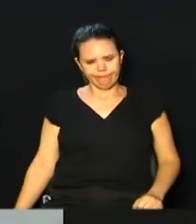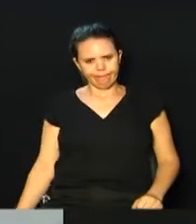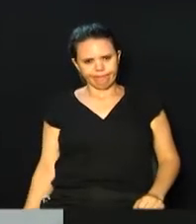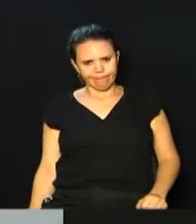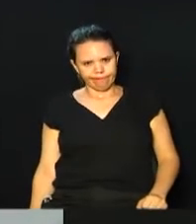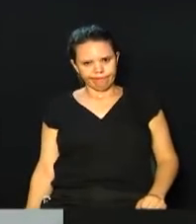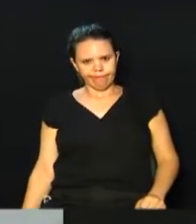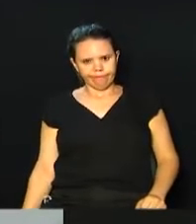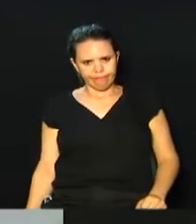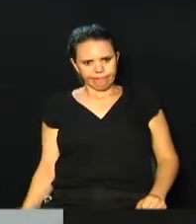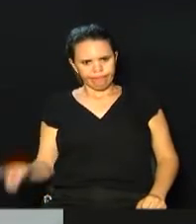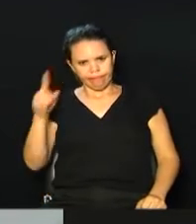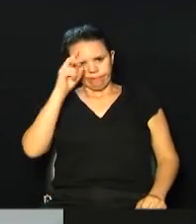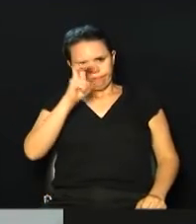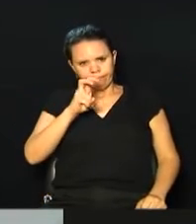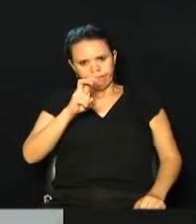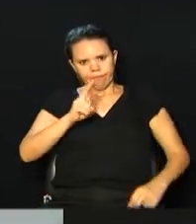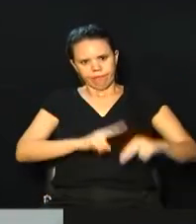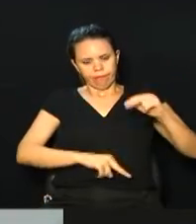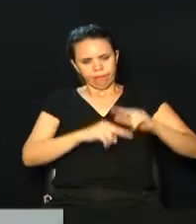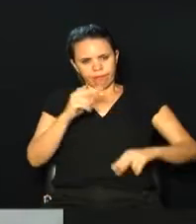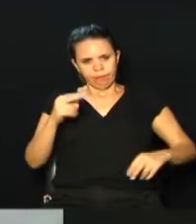dia 5 de junho.